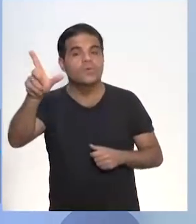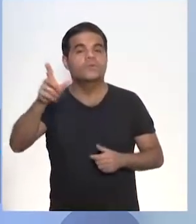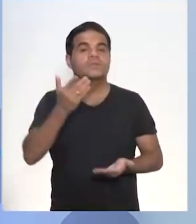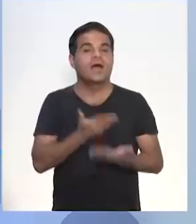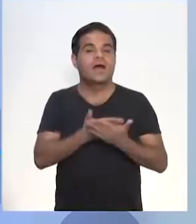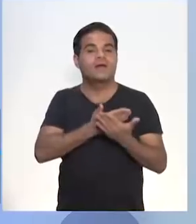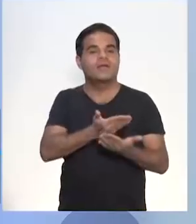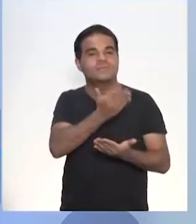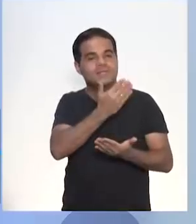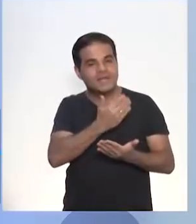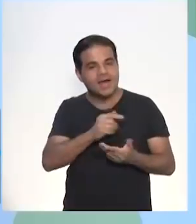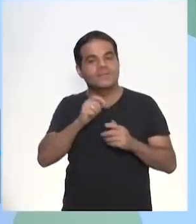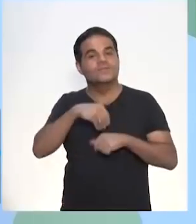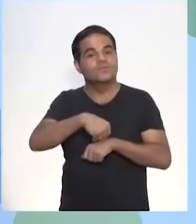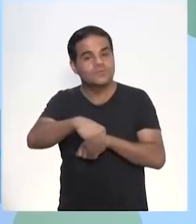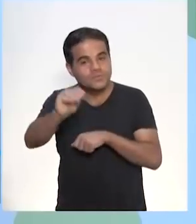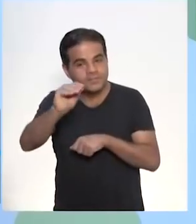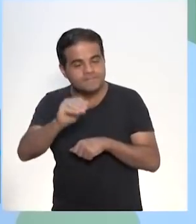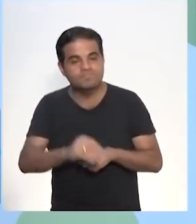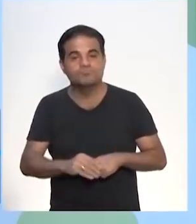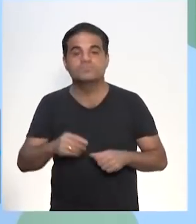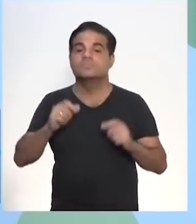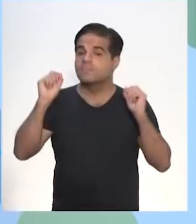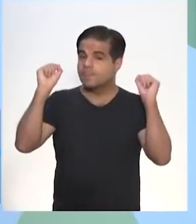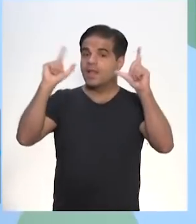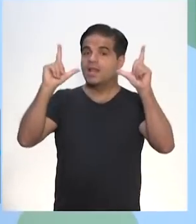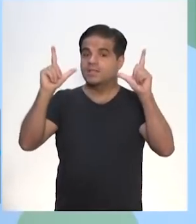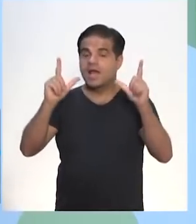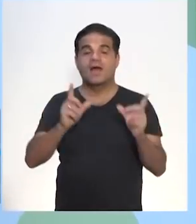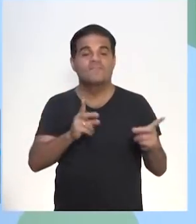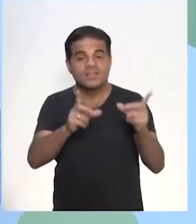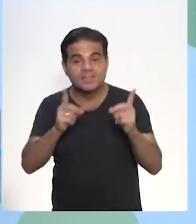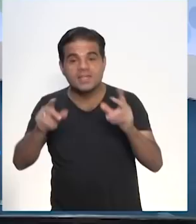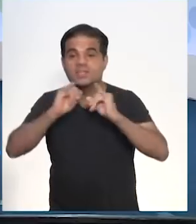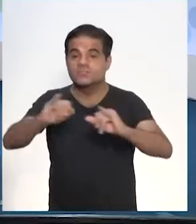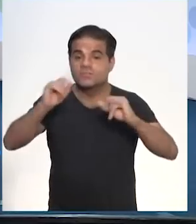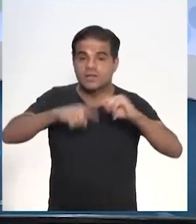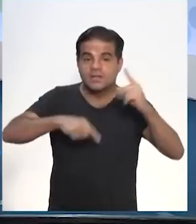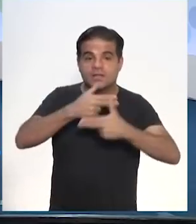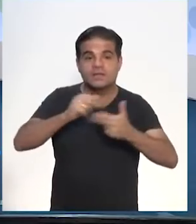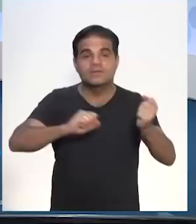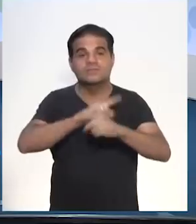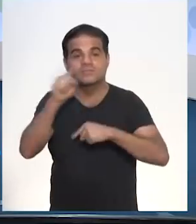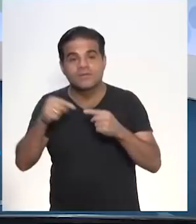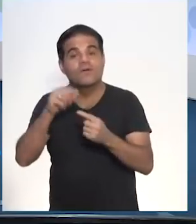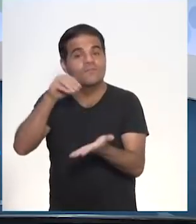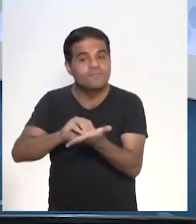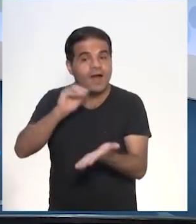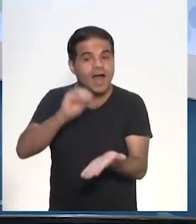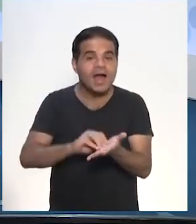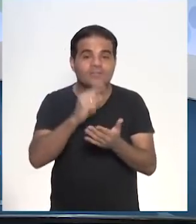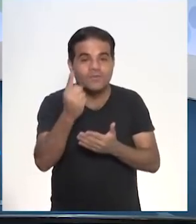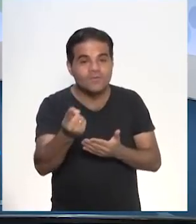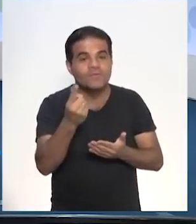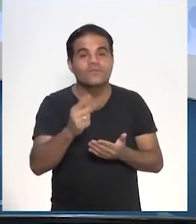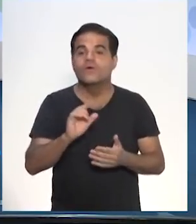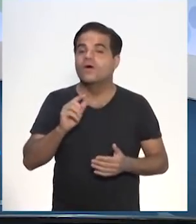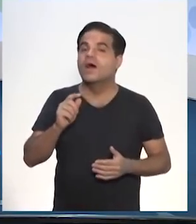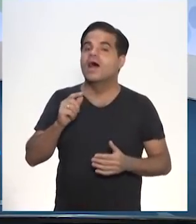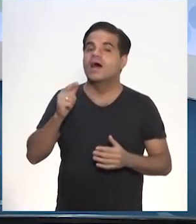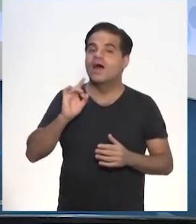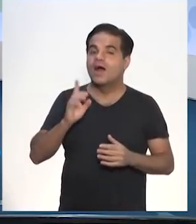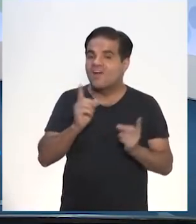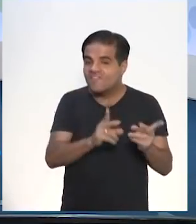aula passada. Anunciar algo novo, alertar, vender, divulgar um produto com uma finalidade. Falta um outro aspecto, sem ser